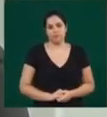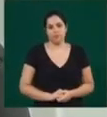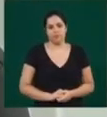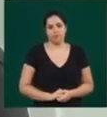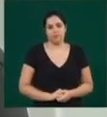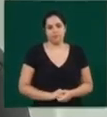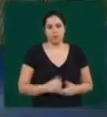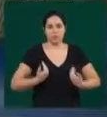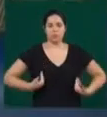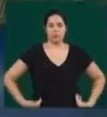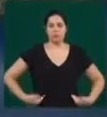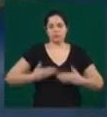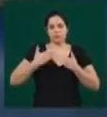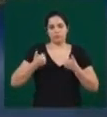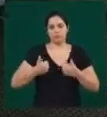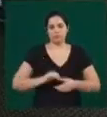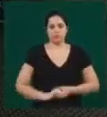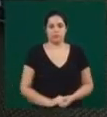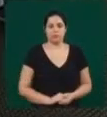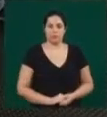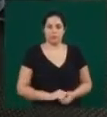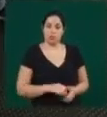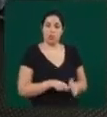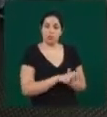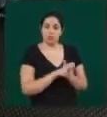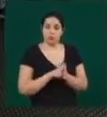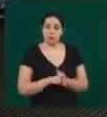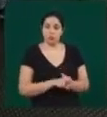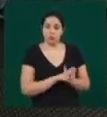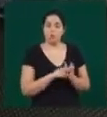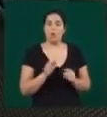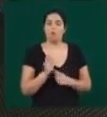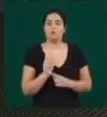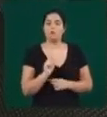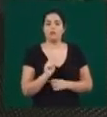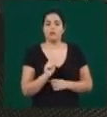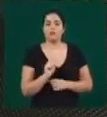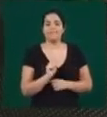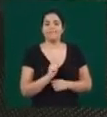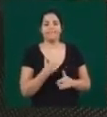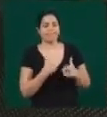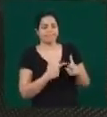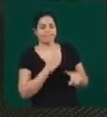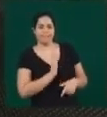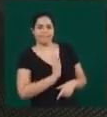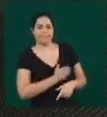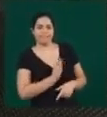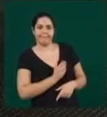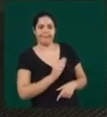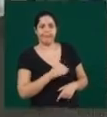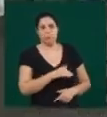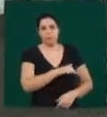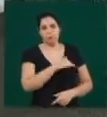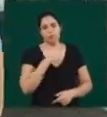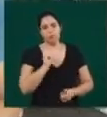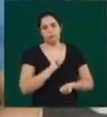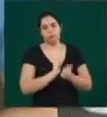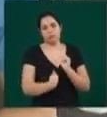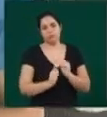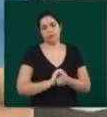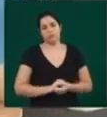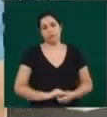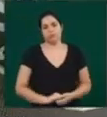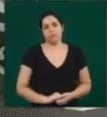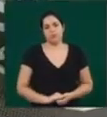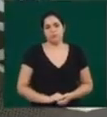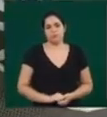um físico melhor. Estudos revelam que problemas relacionados ao coração são os que mais matam dentro do esporte. O treinador